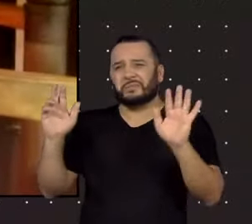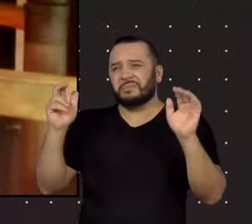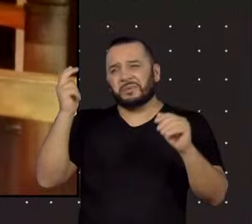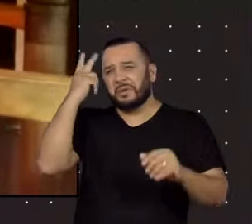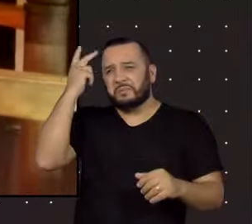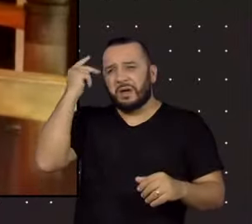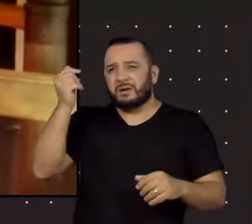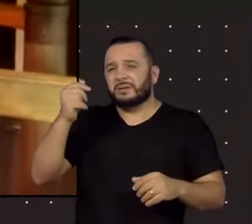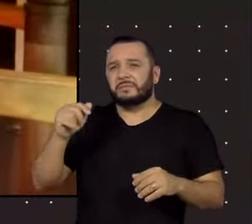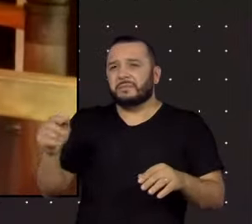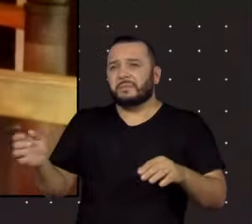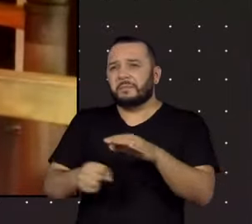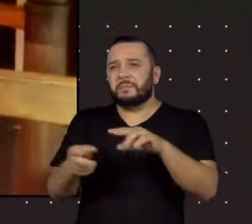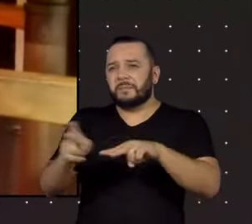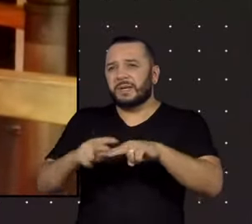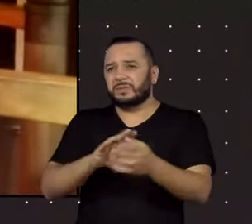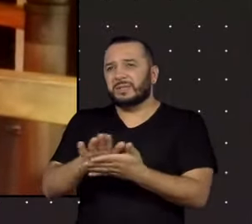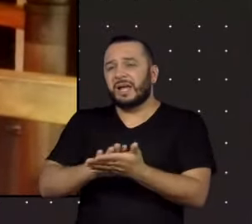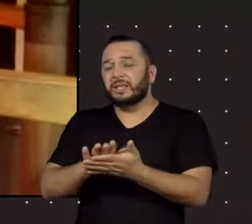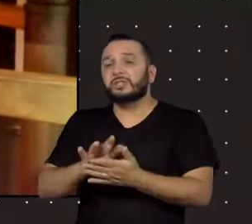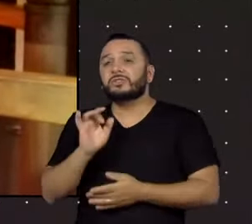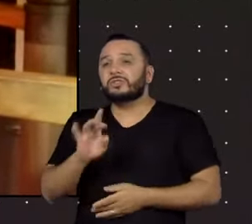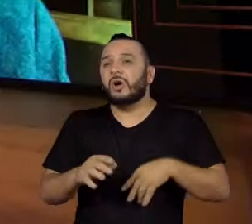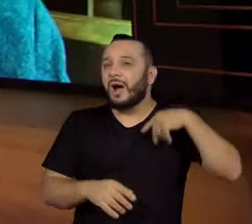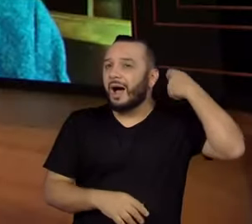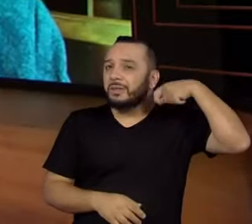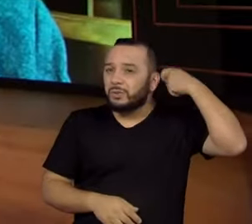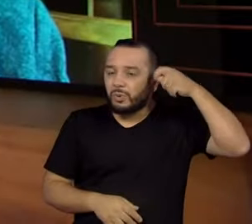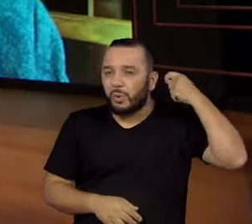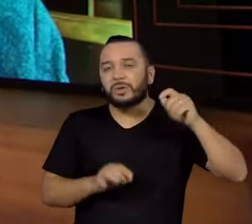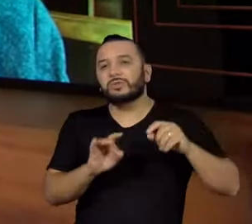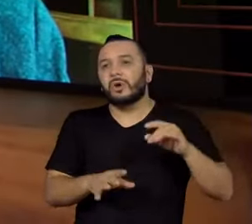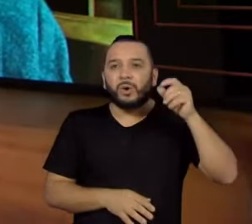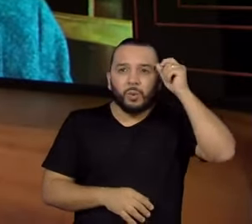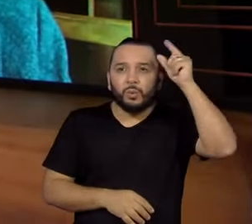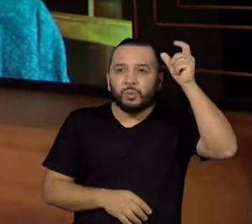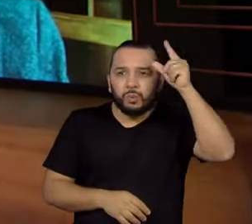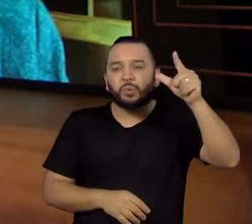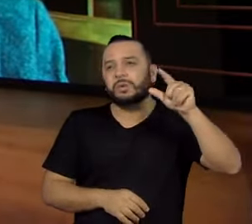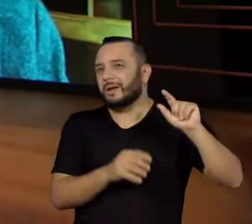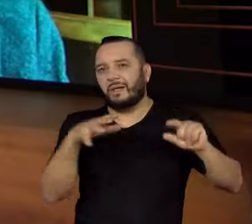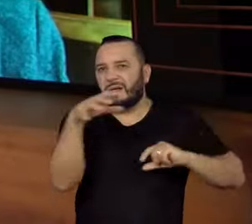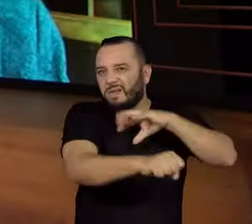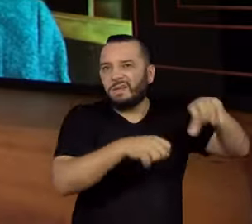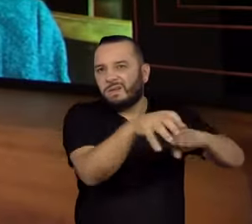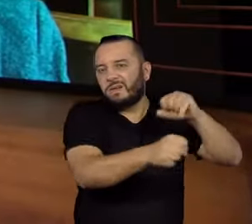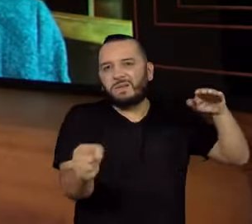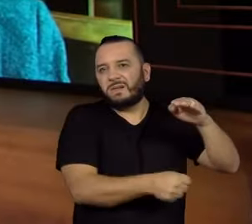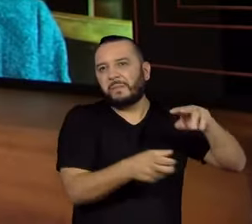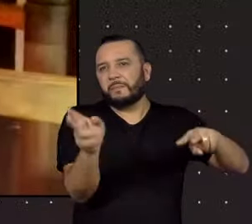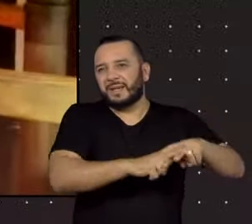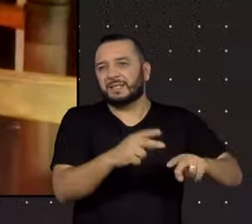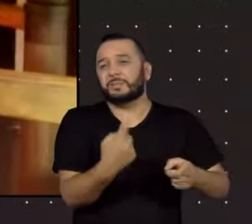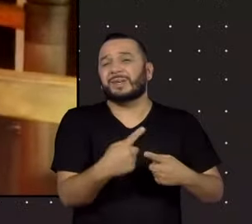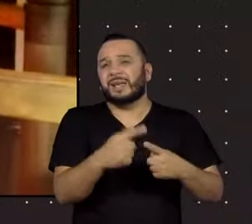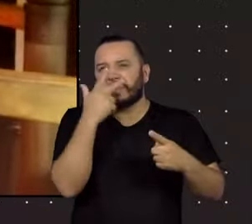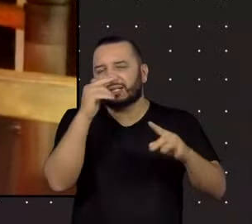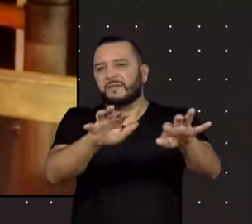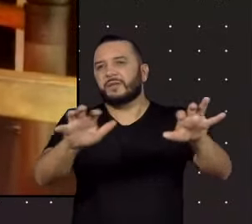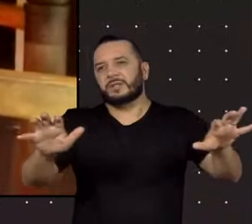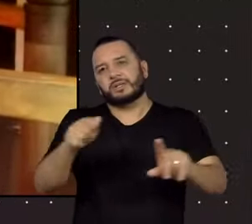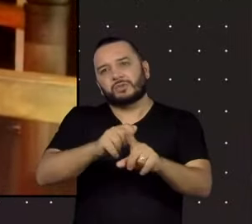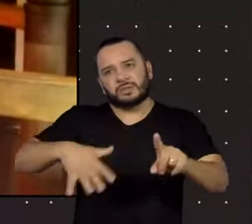nada com ele, ninguém foi preso. Foram presos aqueles que tinham uma informação diferente que fazia a sociedade brasileira entender